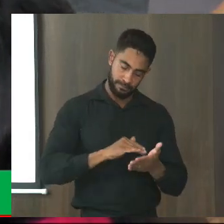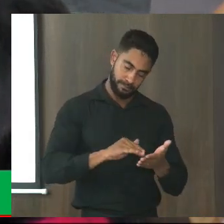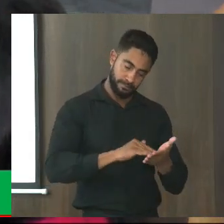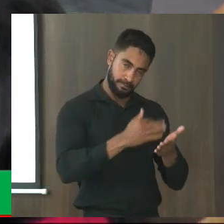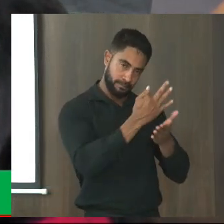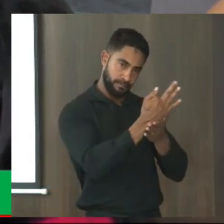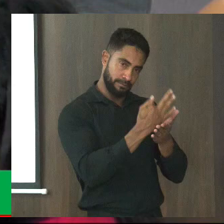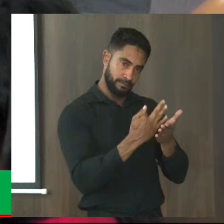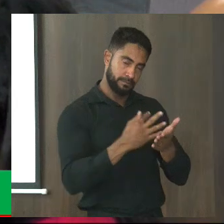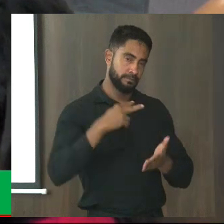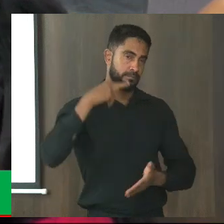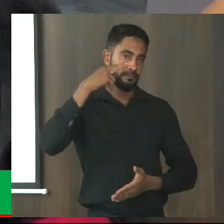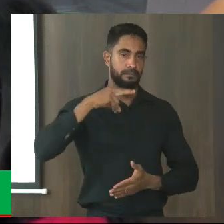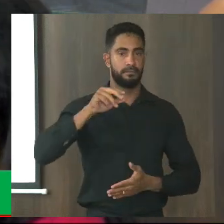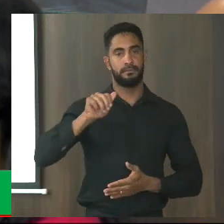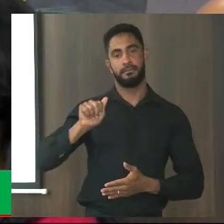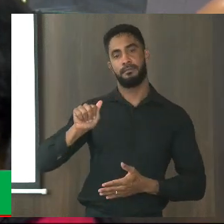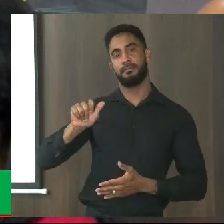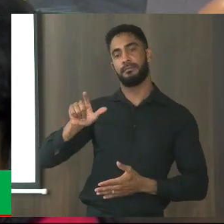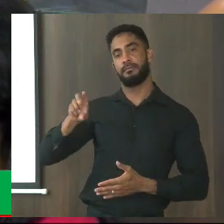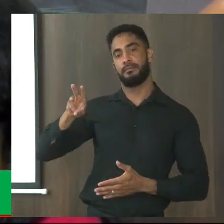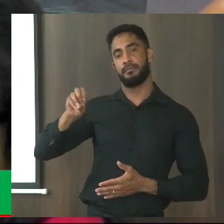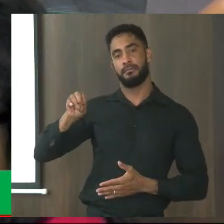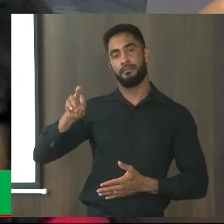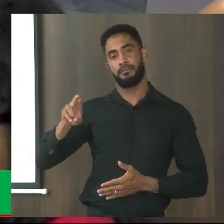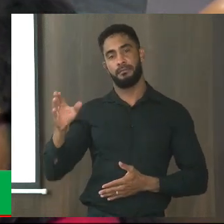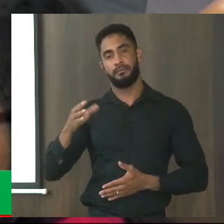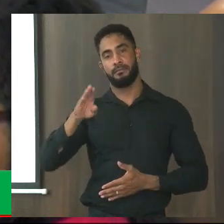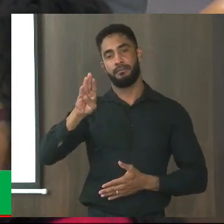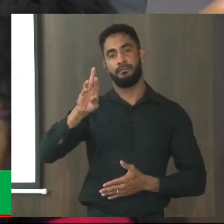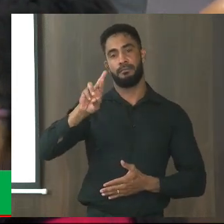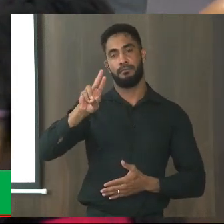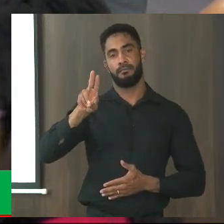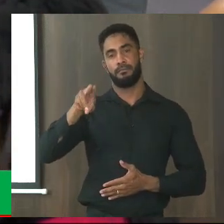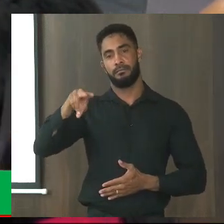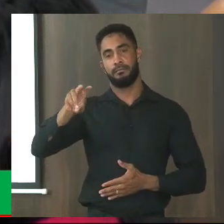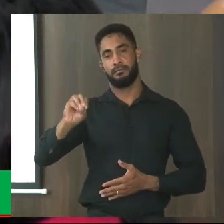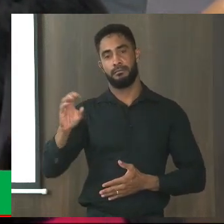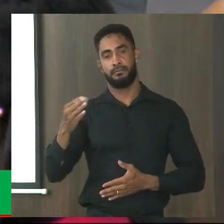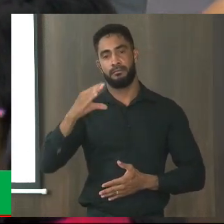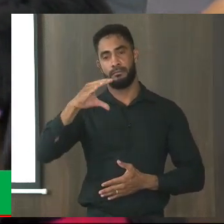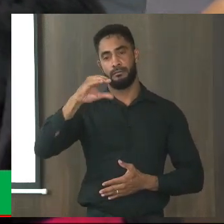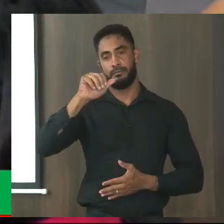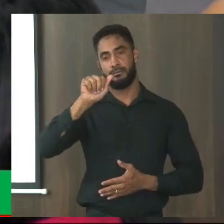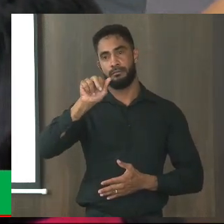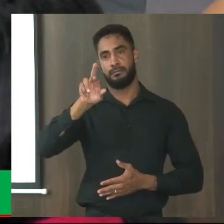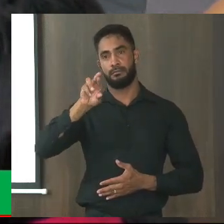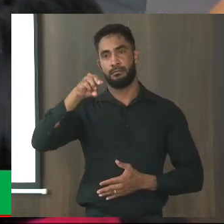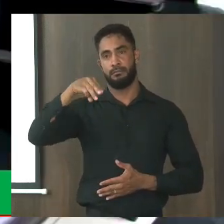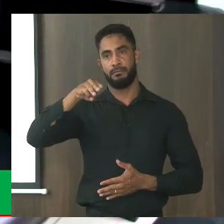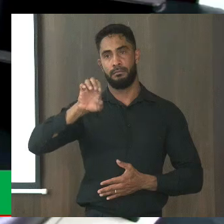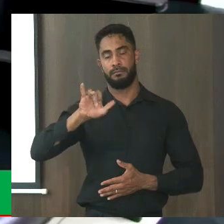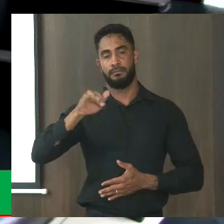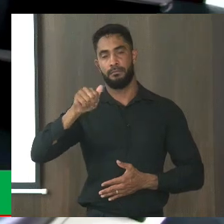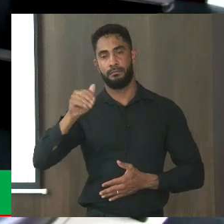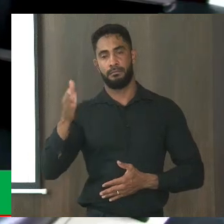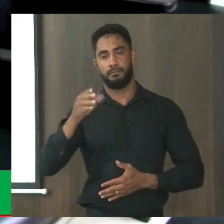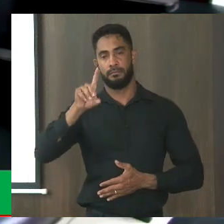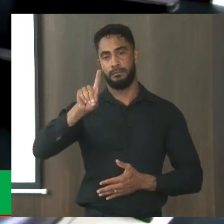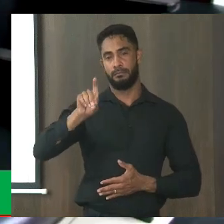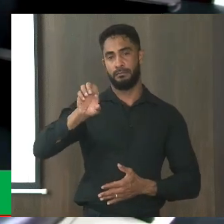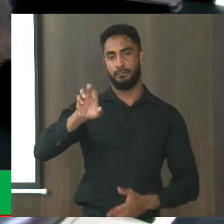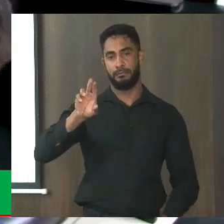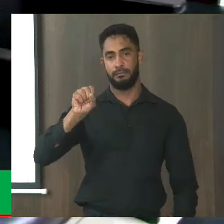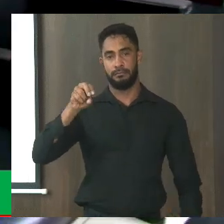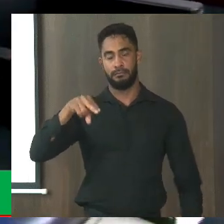chamada respondendo os vereadores Almir Dias Santos, Bruno Henrique Oliveira Mendes, Carmelina Romana da Silva Teixeira, Derlan Miranda dos Reis,